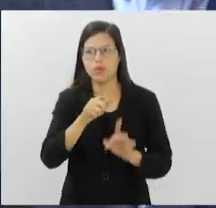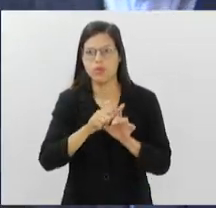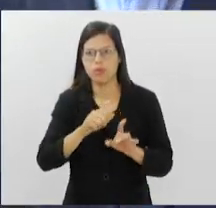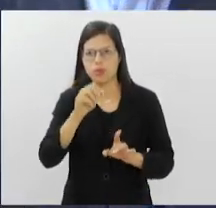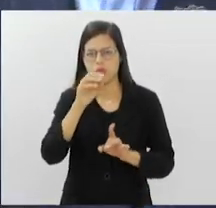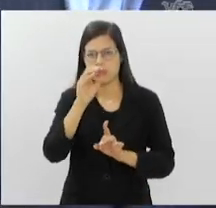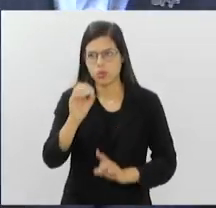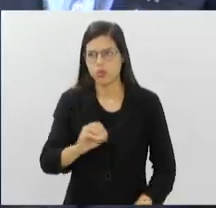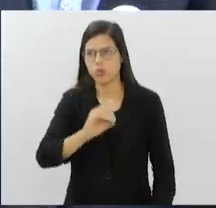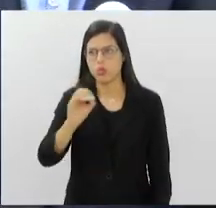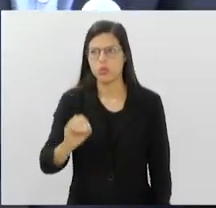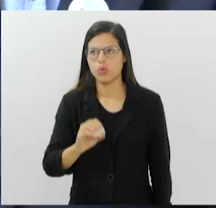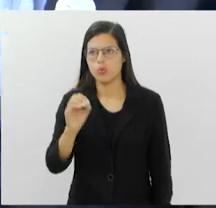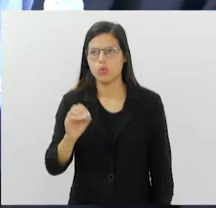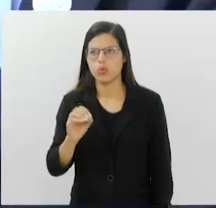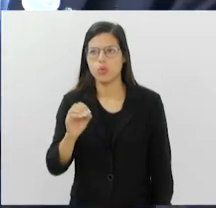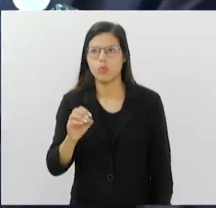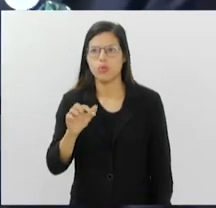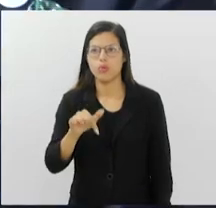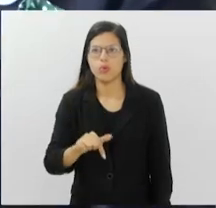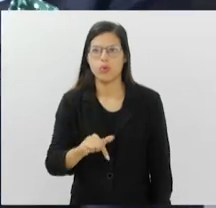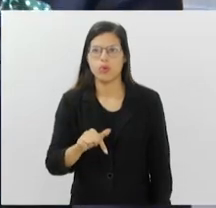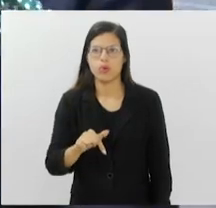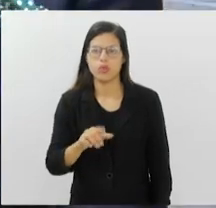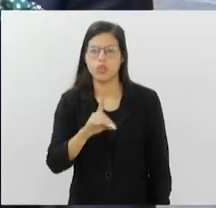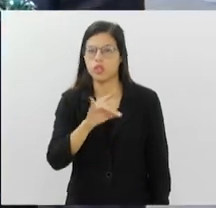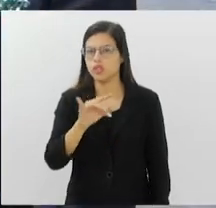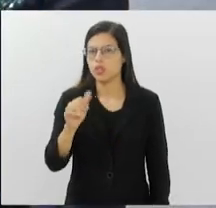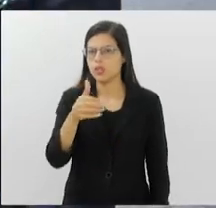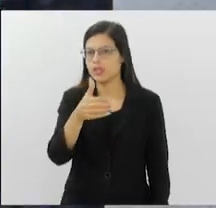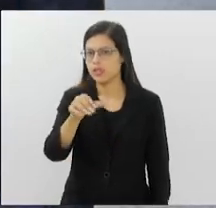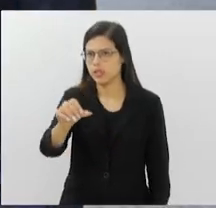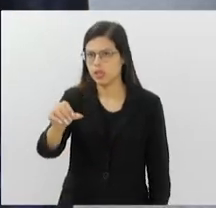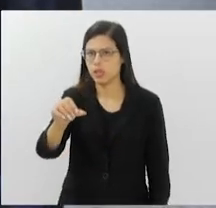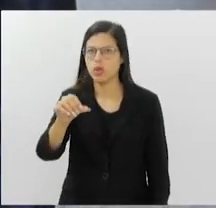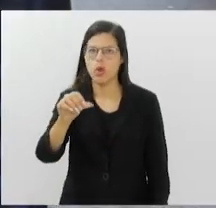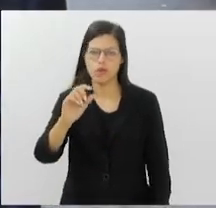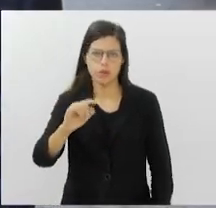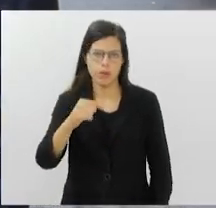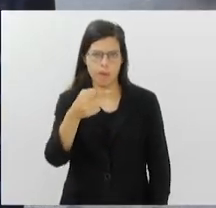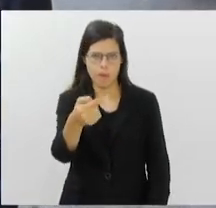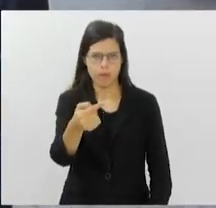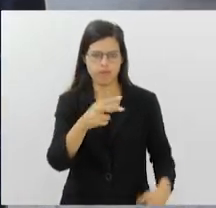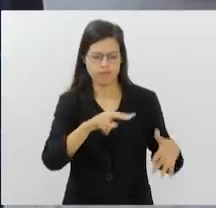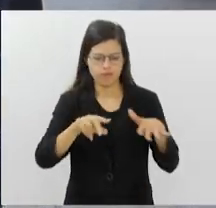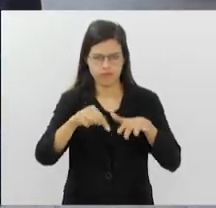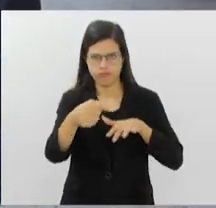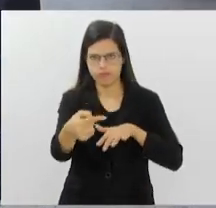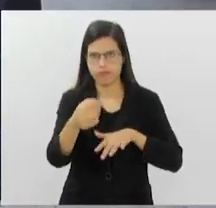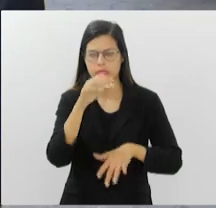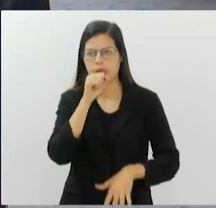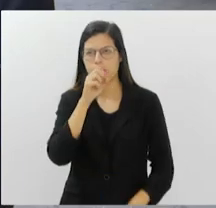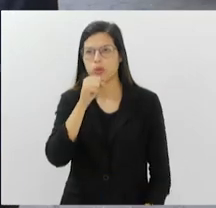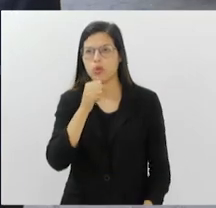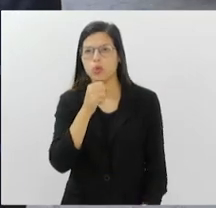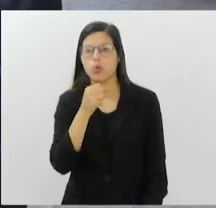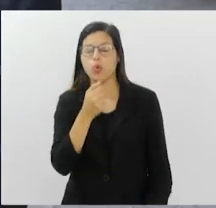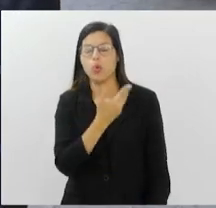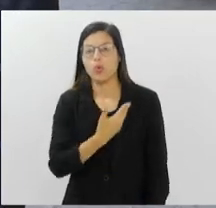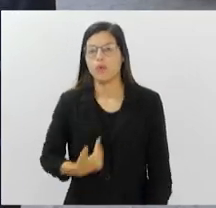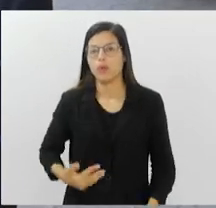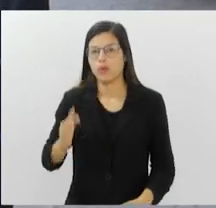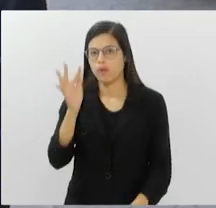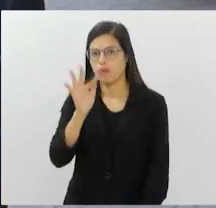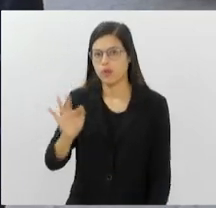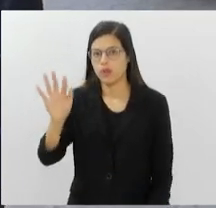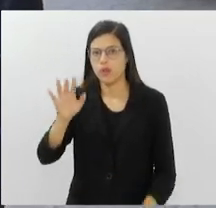no terceiro sábado de outubro, que esse mês, esse ano, será celebrado aí no dia 19, no próximo sábado. O governo federal também discute esse tema lá em